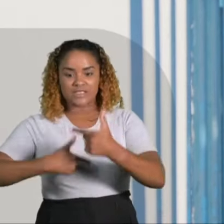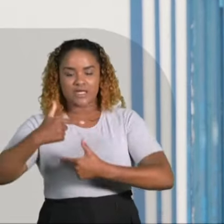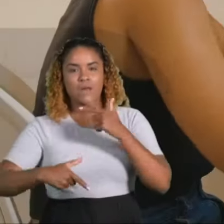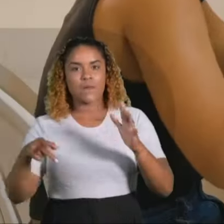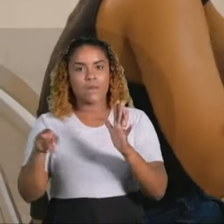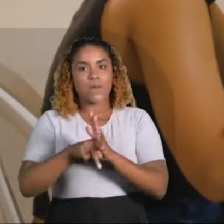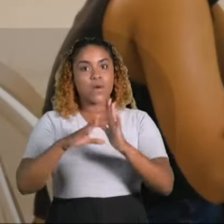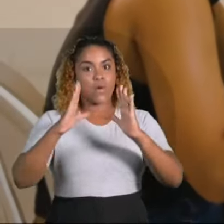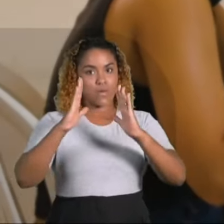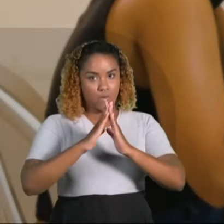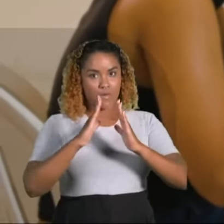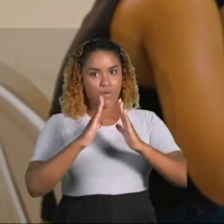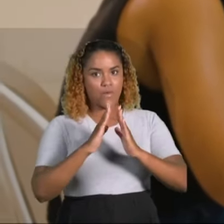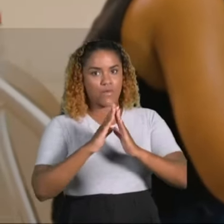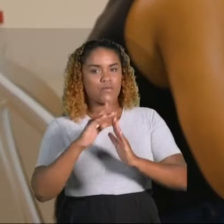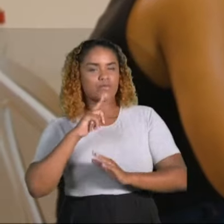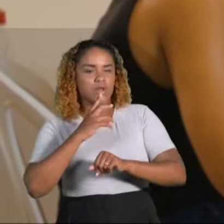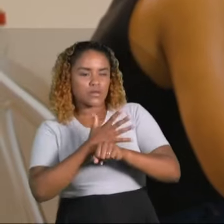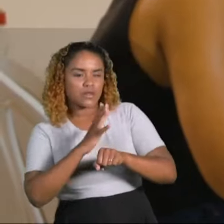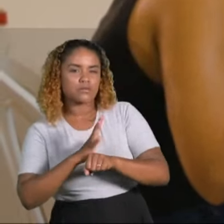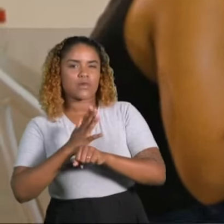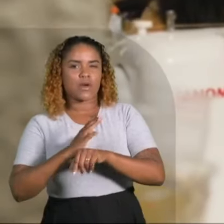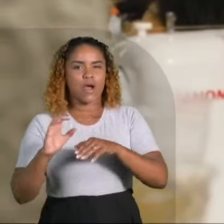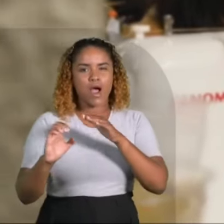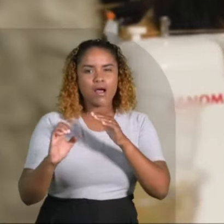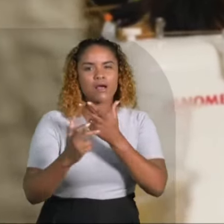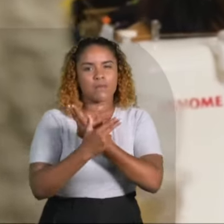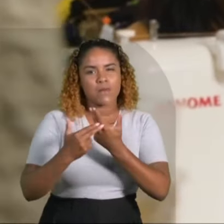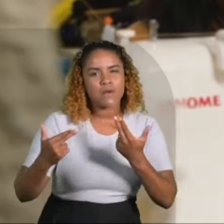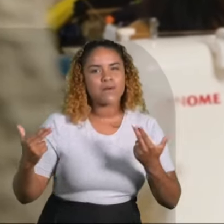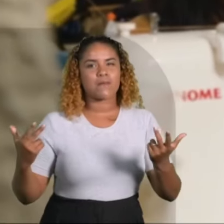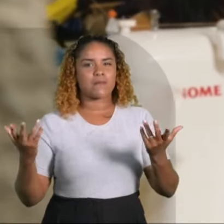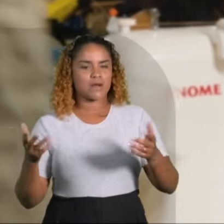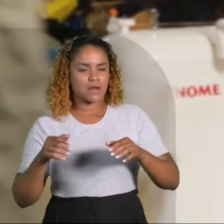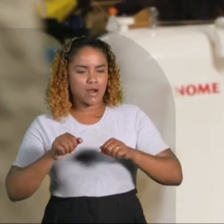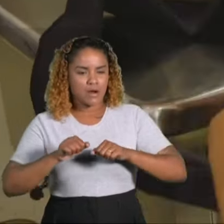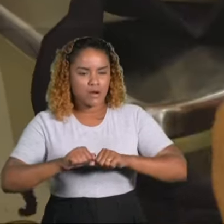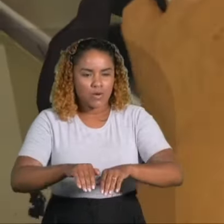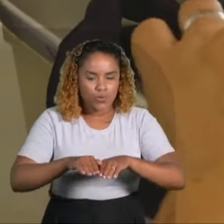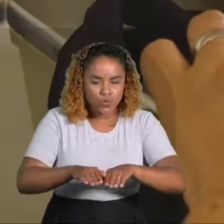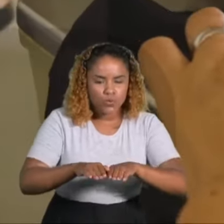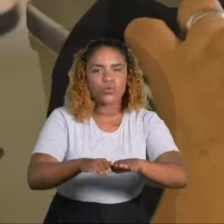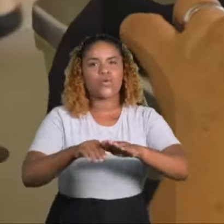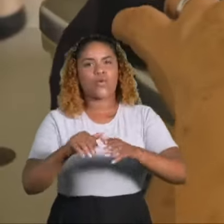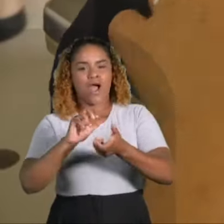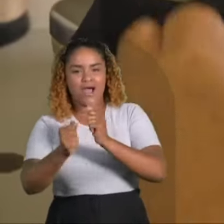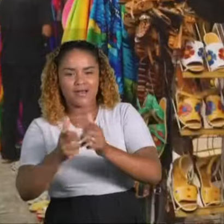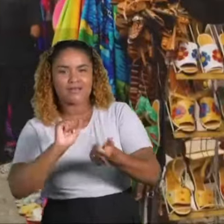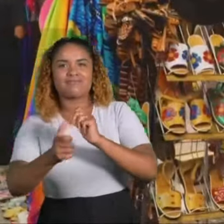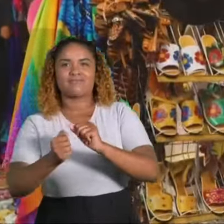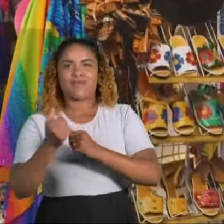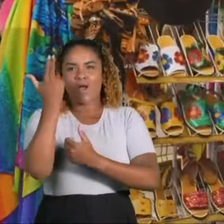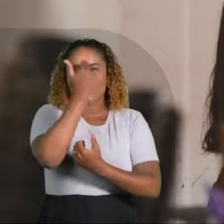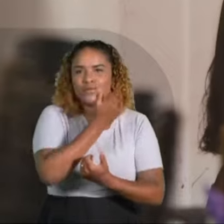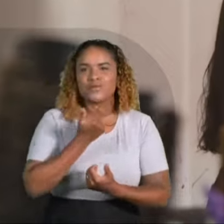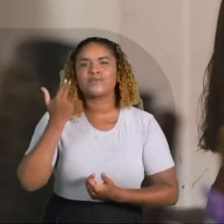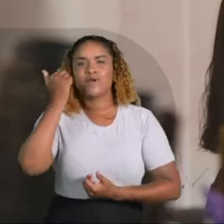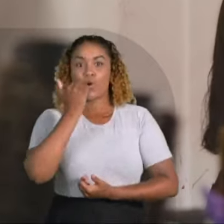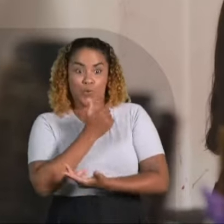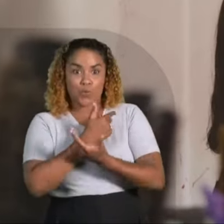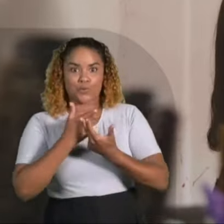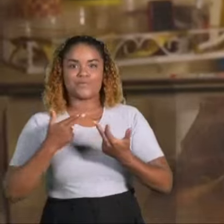o programa Trabalho em Casa, com capacitação e equipamentos para atividades como costura,